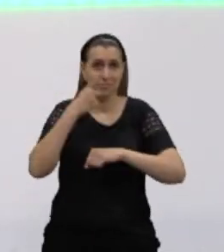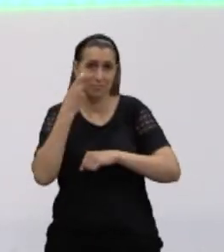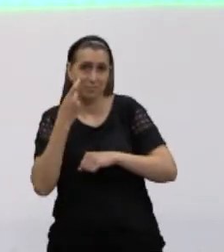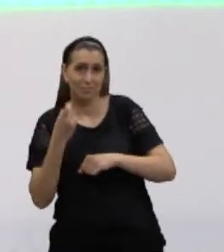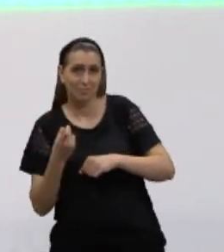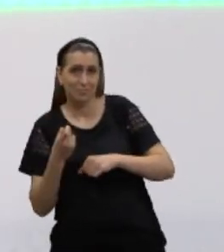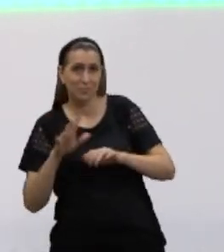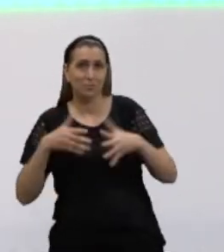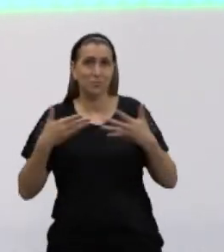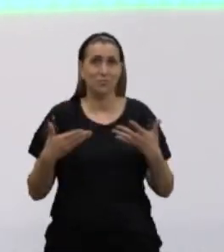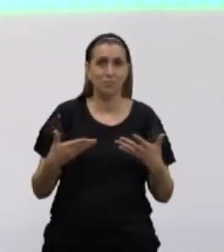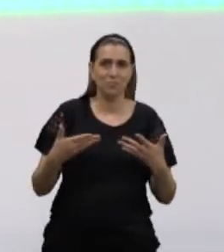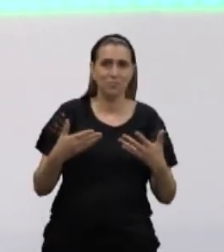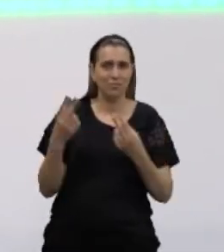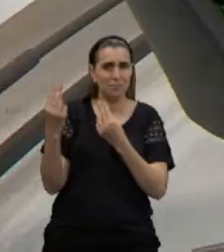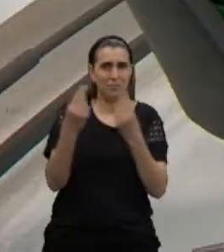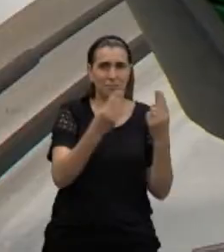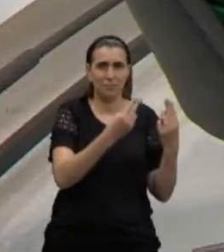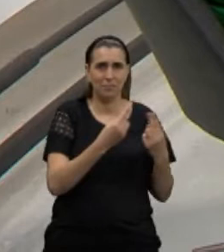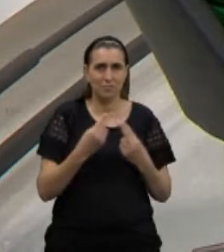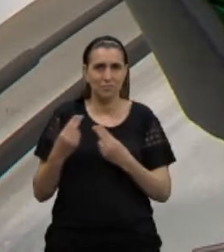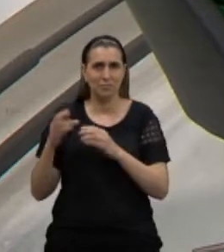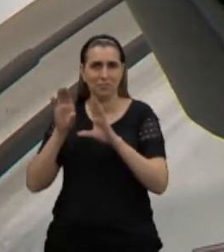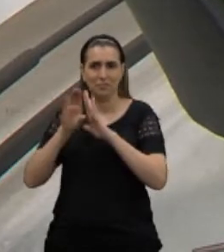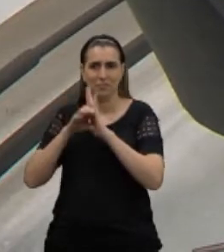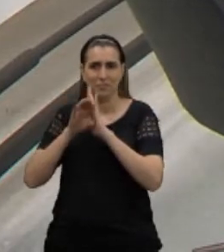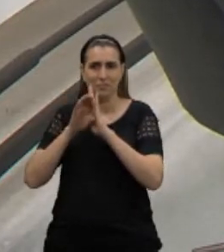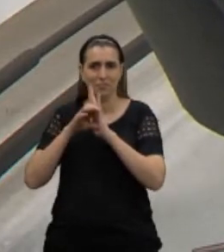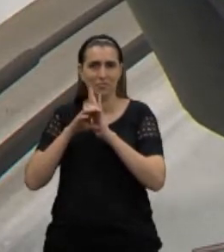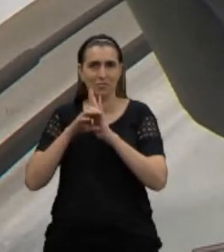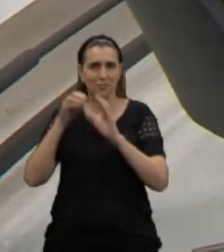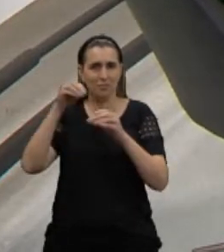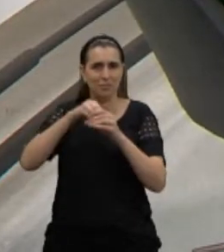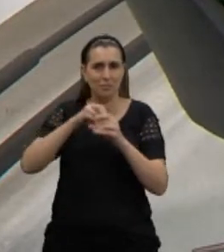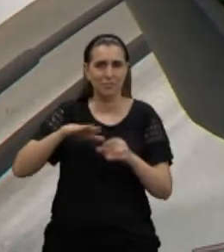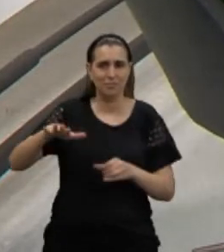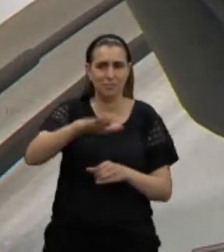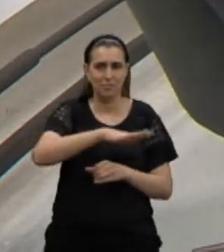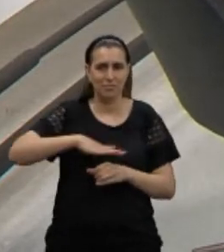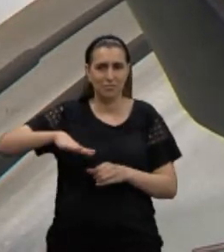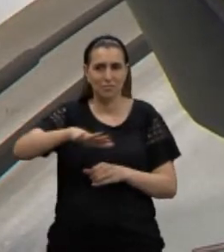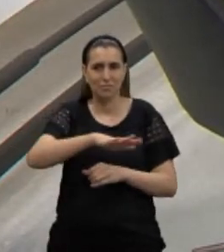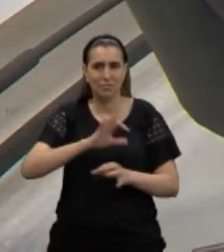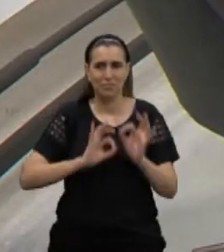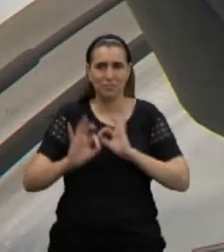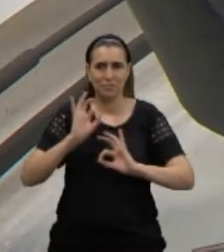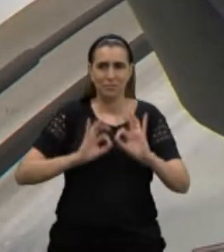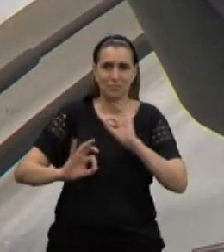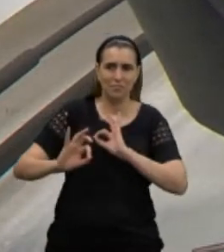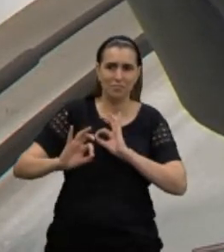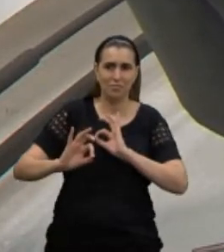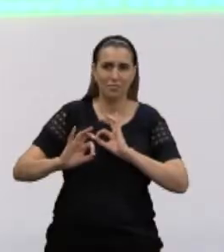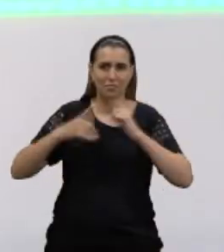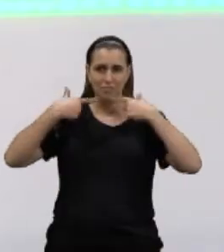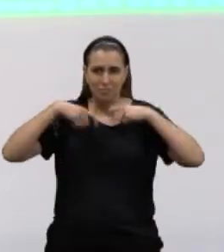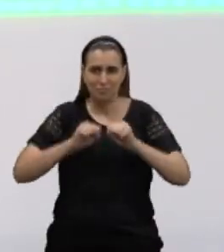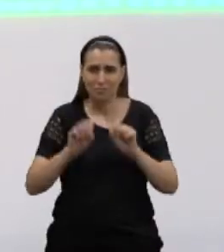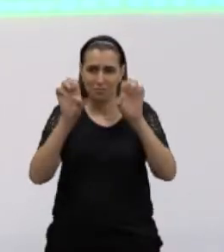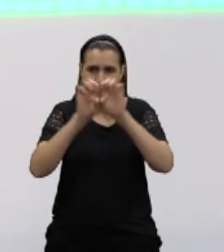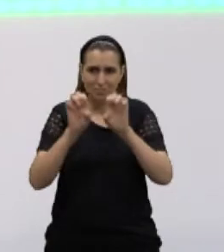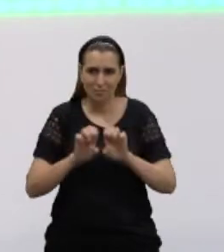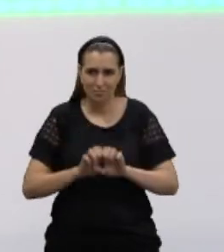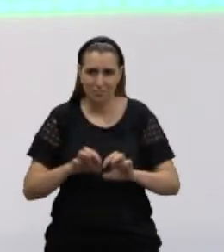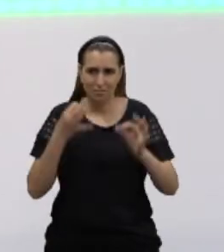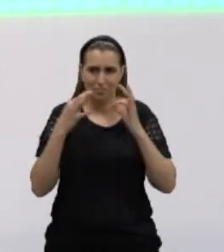mostrando quais são as similaridades que a gente tem nos conceitos de simetria lá dentro da nossa organização linguística, da nossa estrutura sintática, da